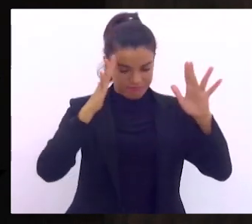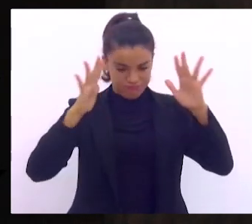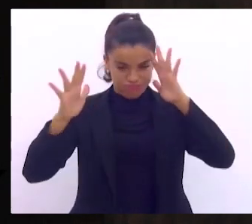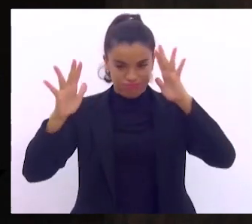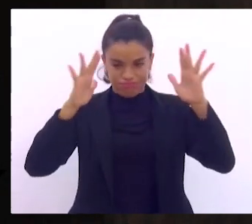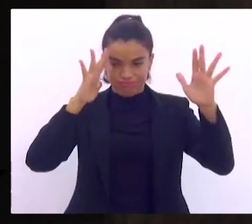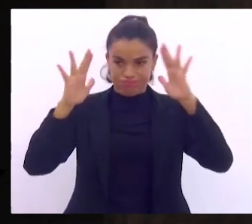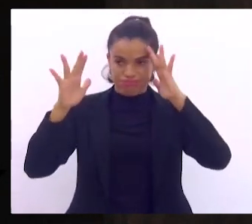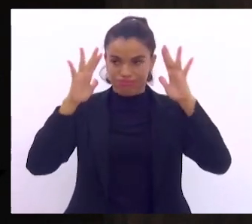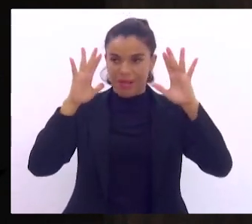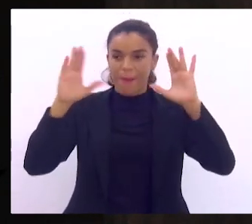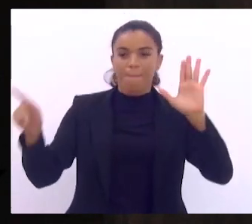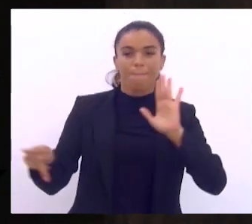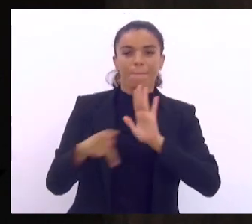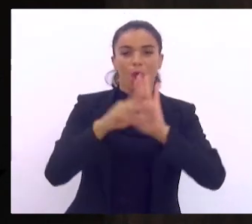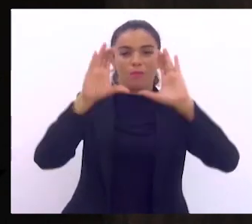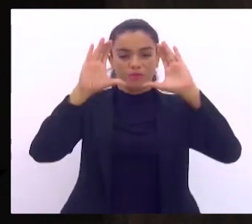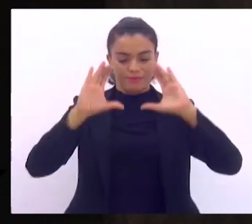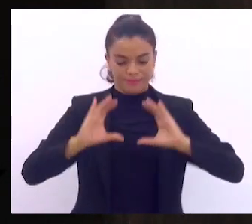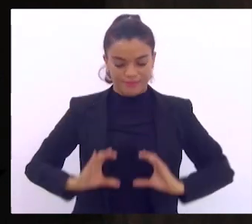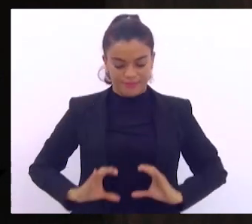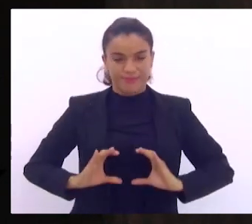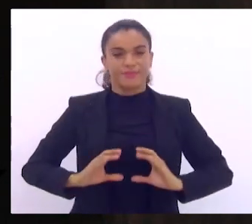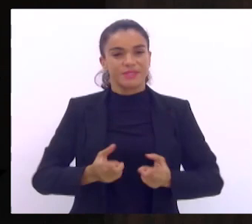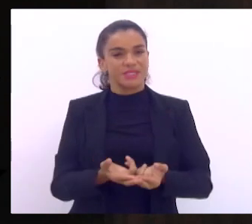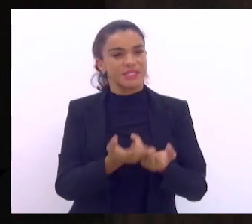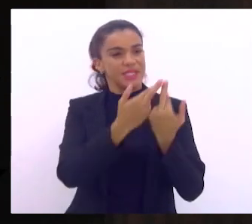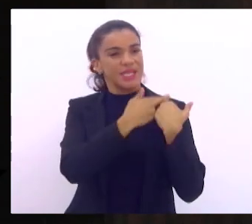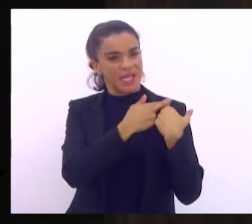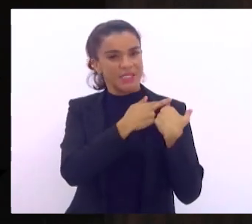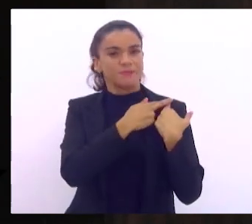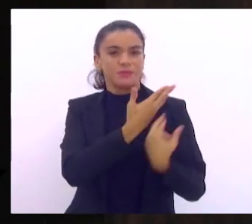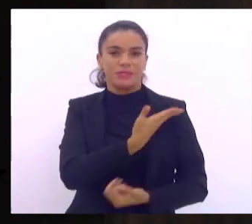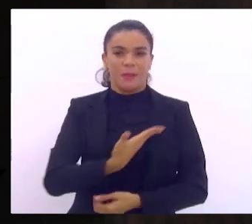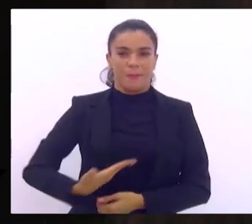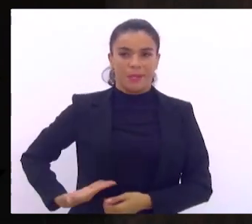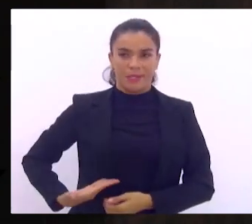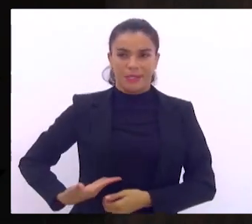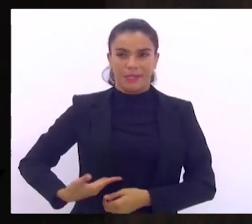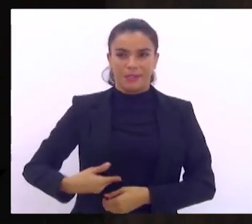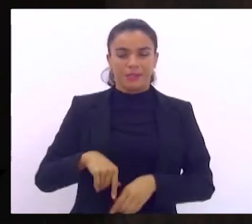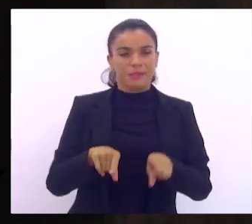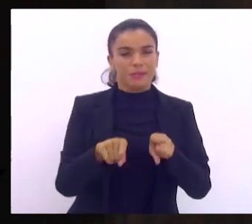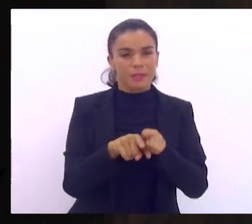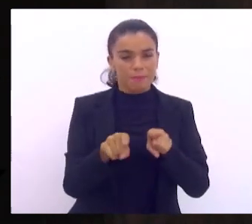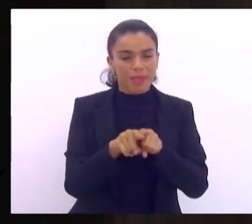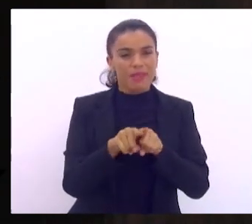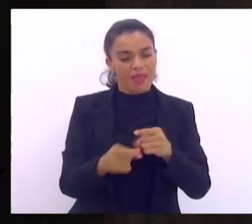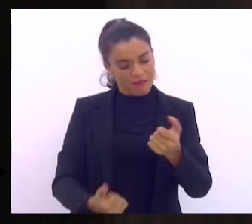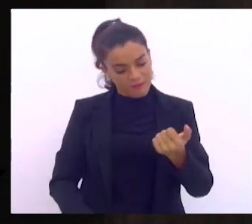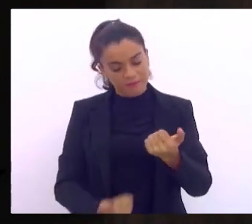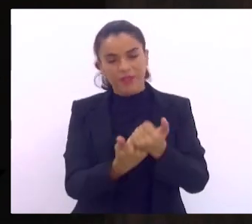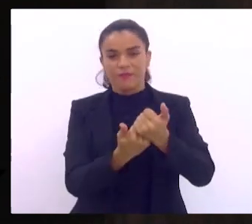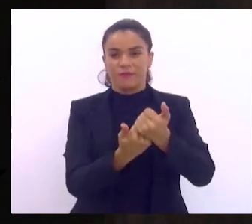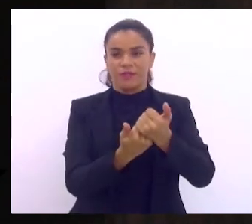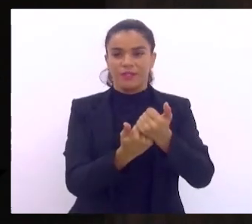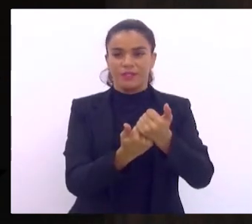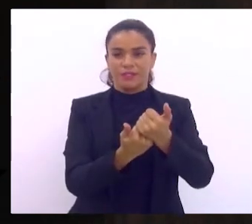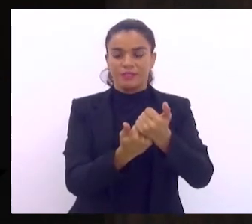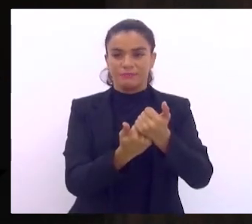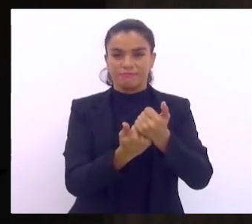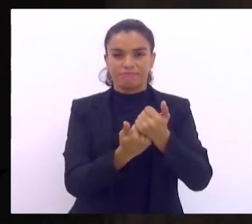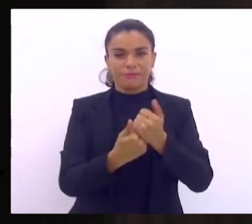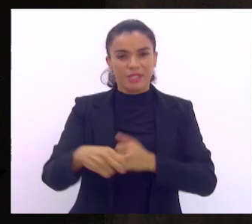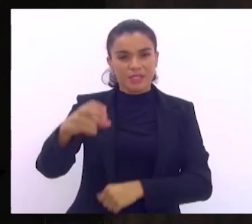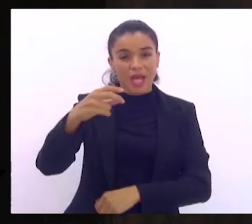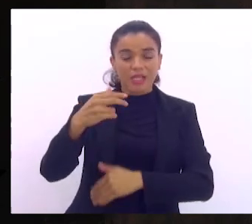é de cidadania, que é de responsabilidade pública, que é de fortalecimento das